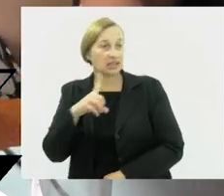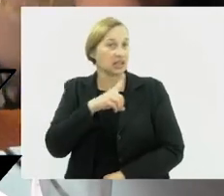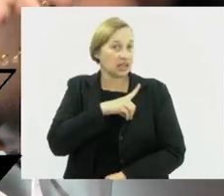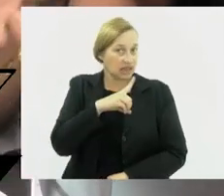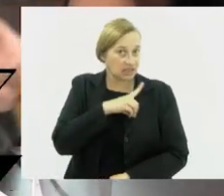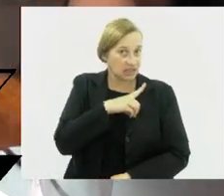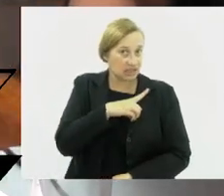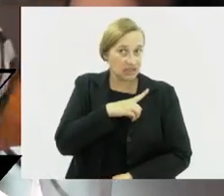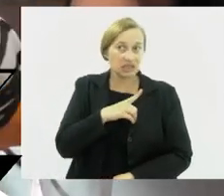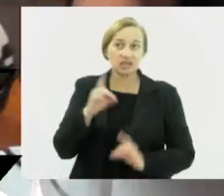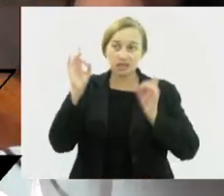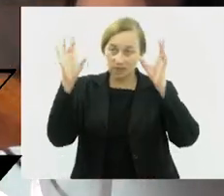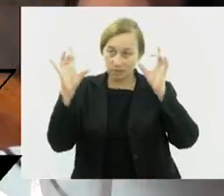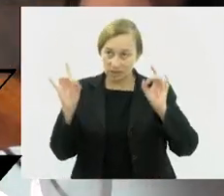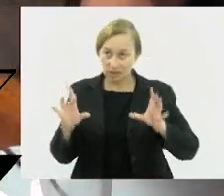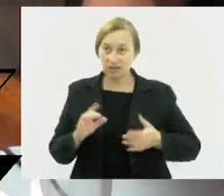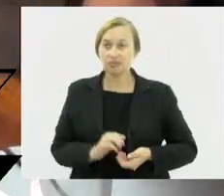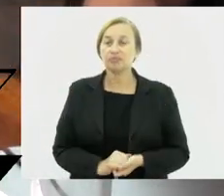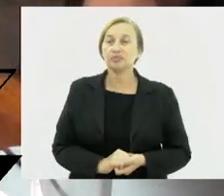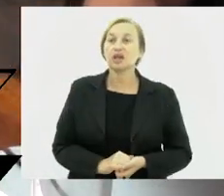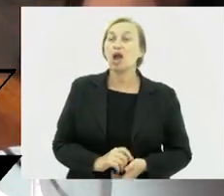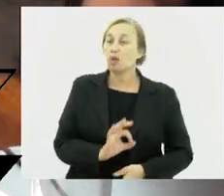que é especializada,